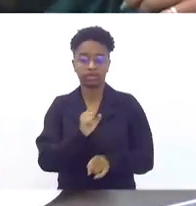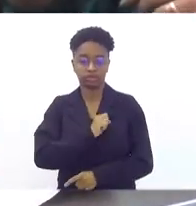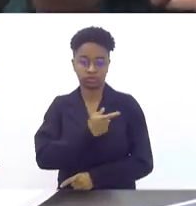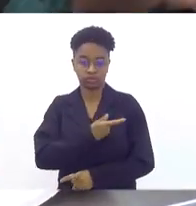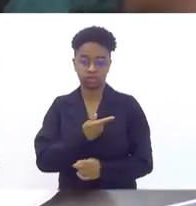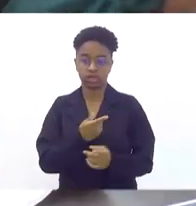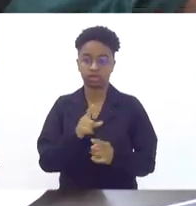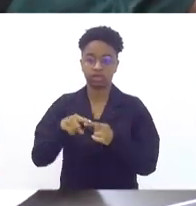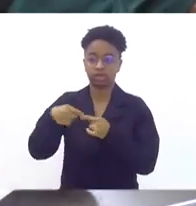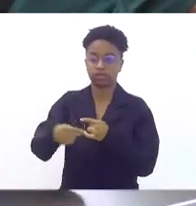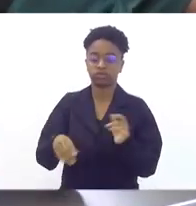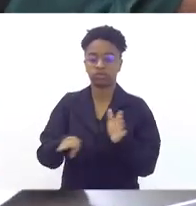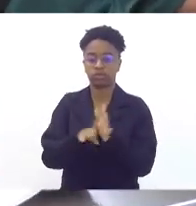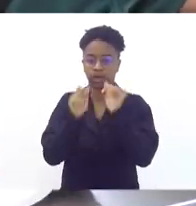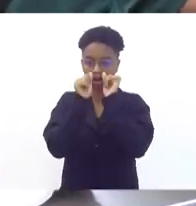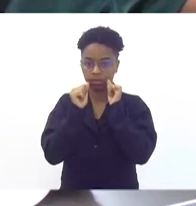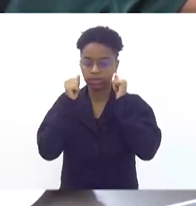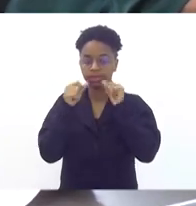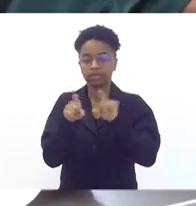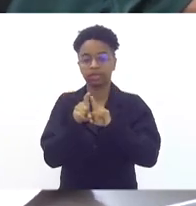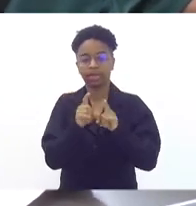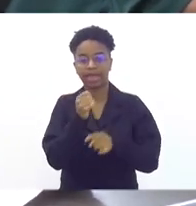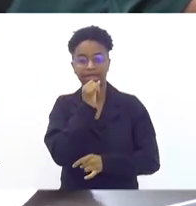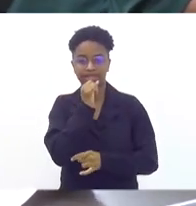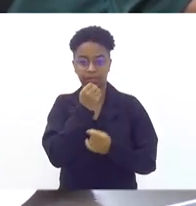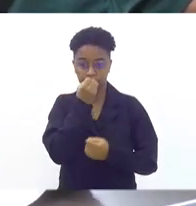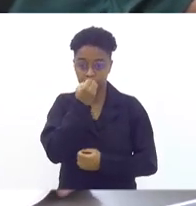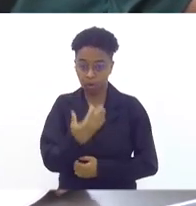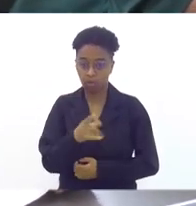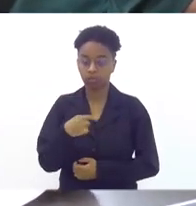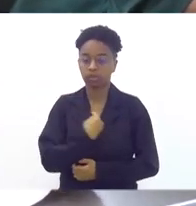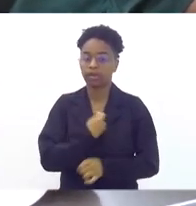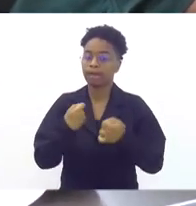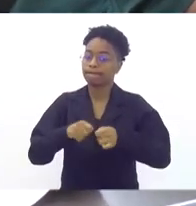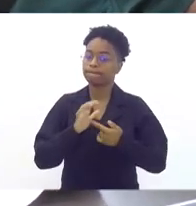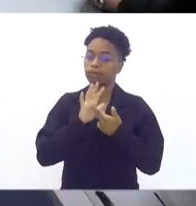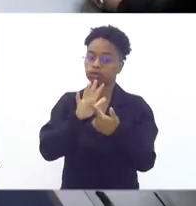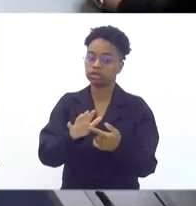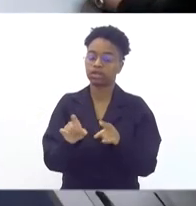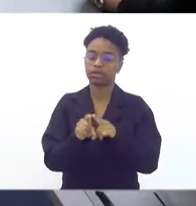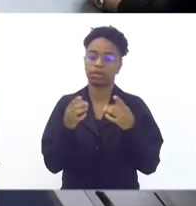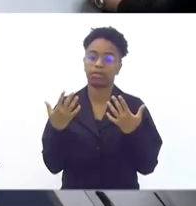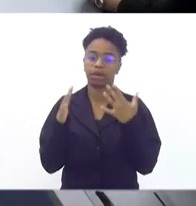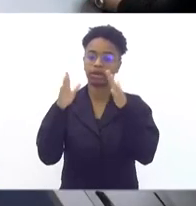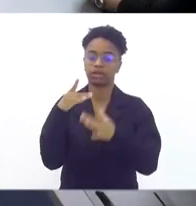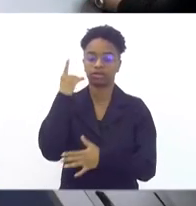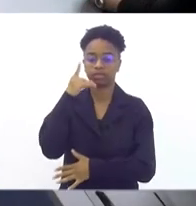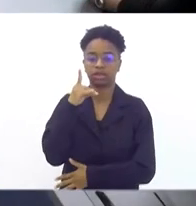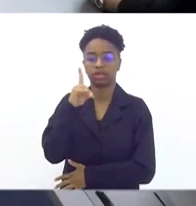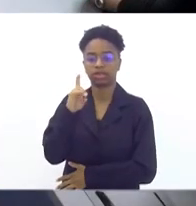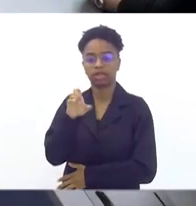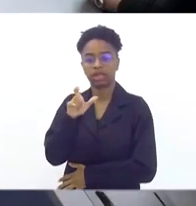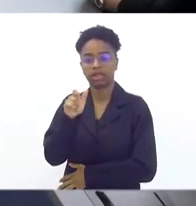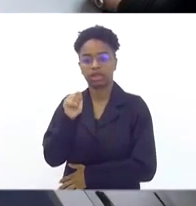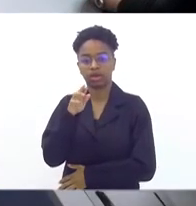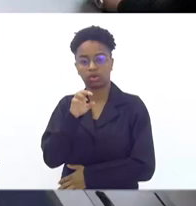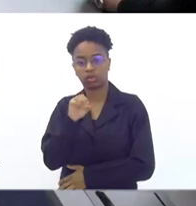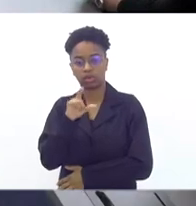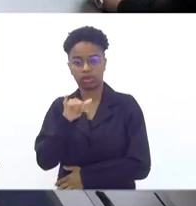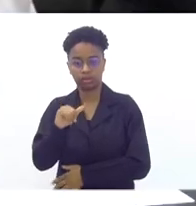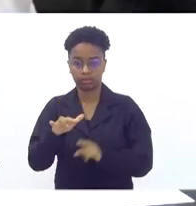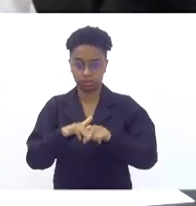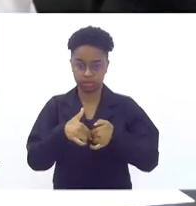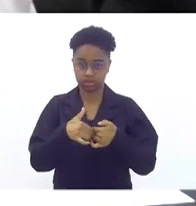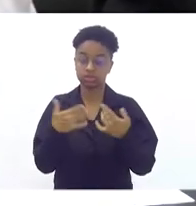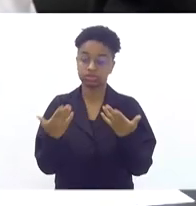Nelson então esses bons exemplos a gente precisa sempre destacar aqui e parabenizar o deputado Guilherme delaroli por isso que nós fizemos